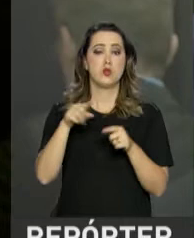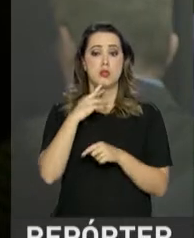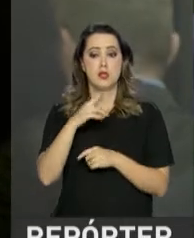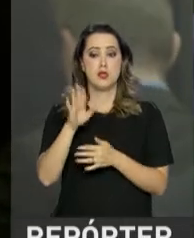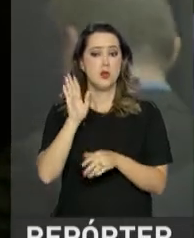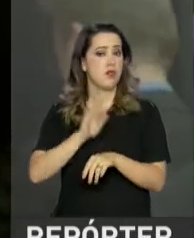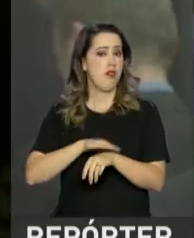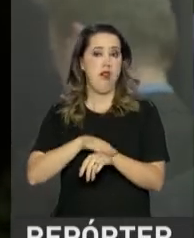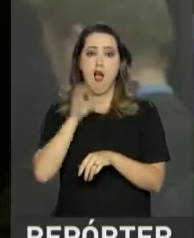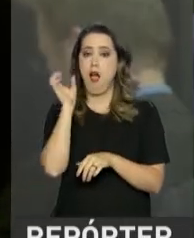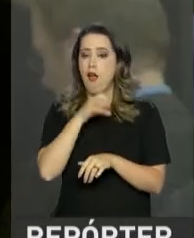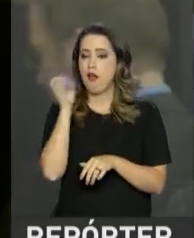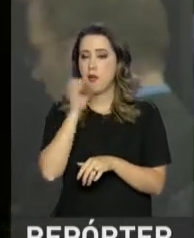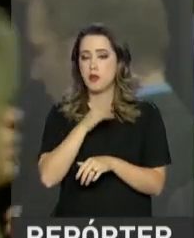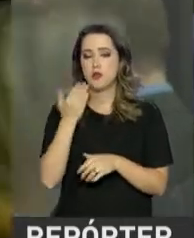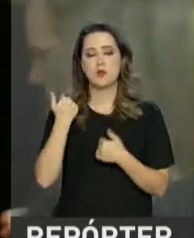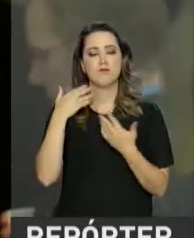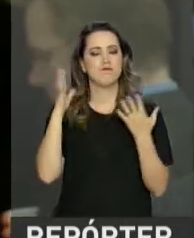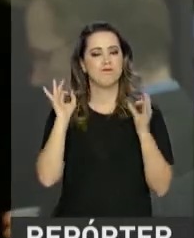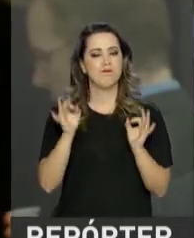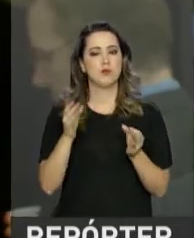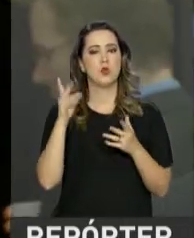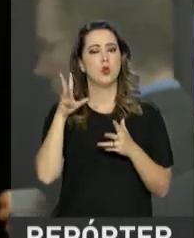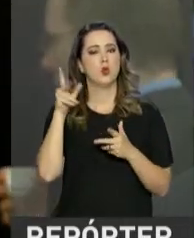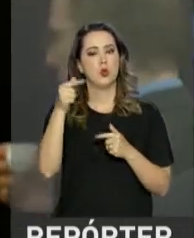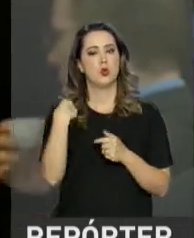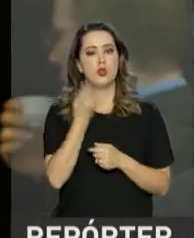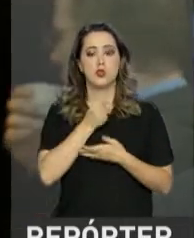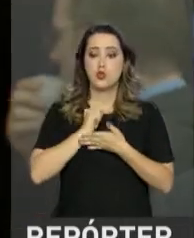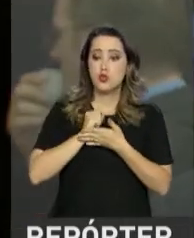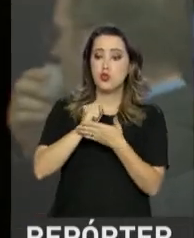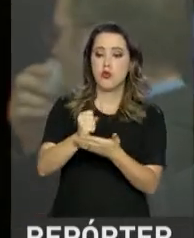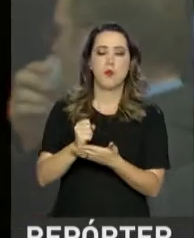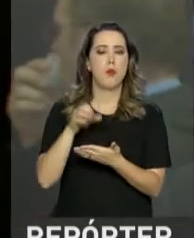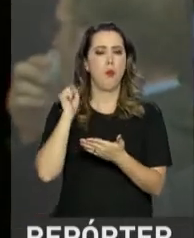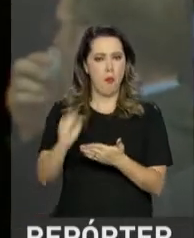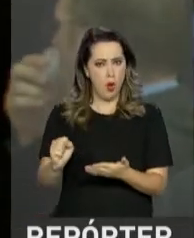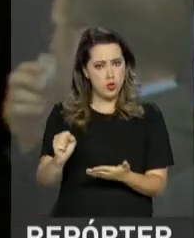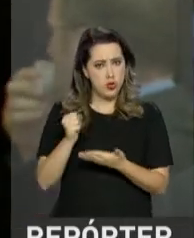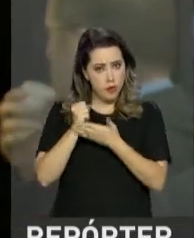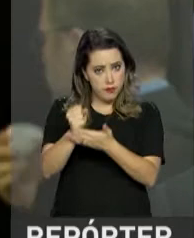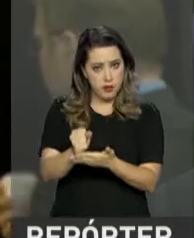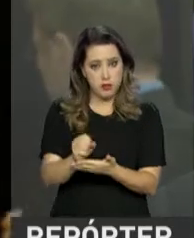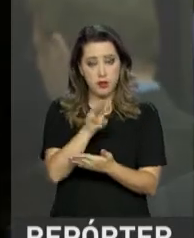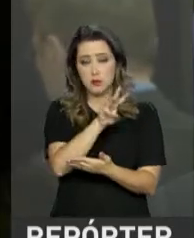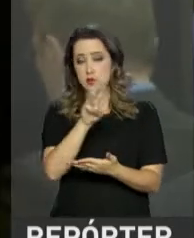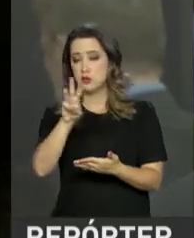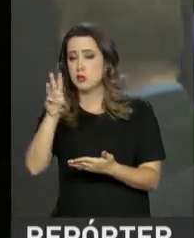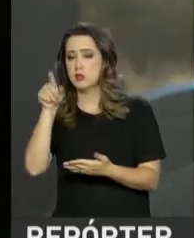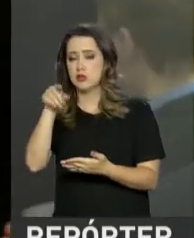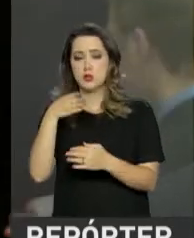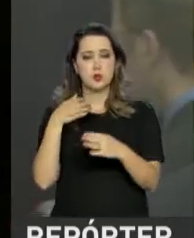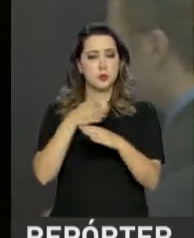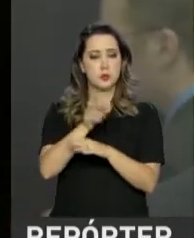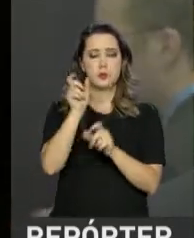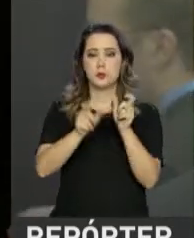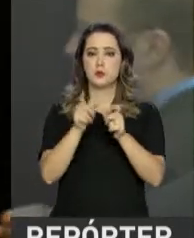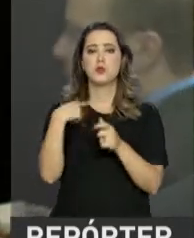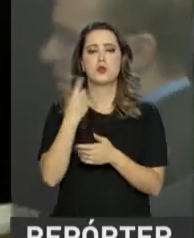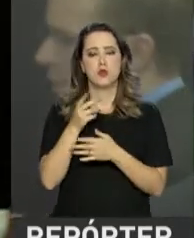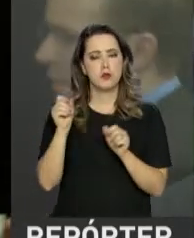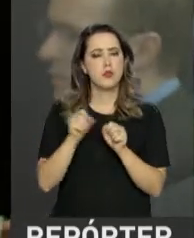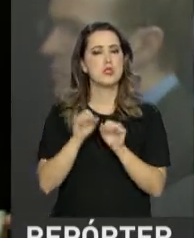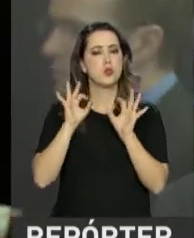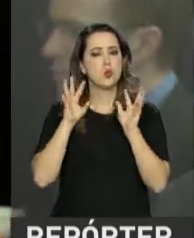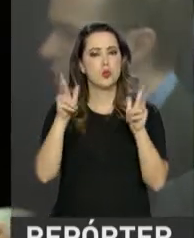em tempo real ela é respondida de forma imediata em tudo que a gente puder votar é em plataforma digital processo ao cidadão nós vamos